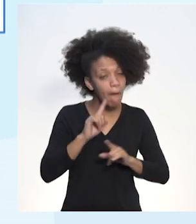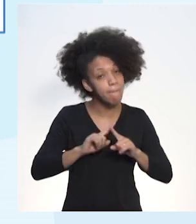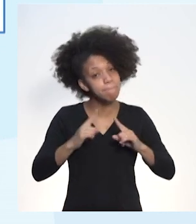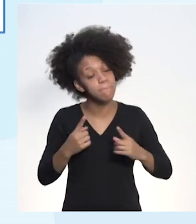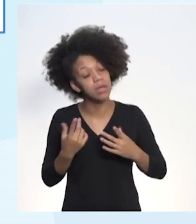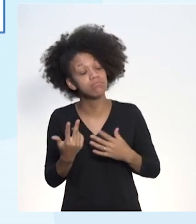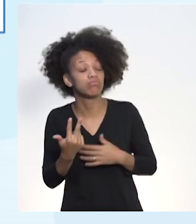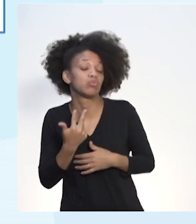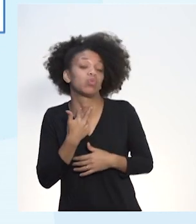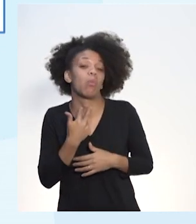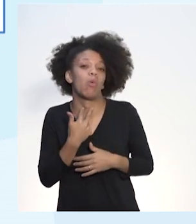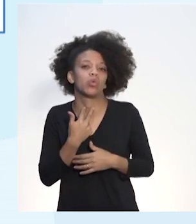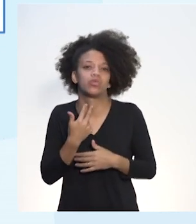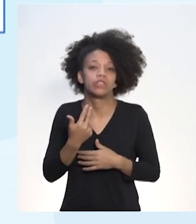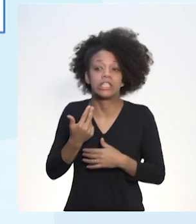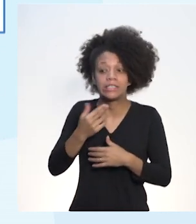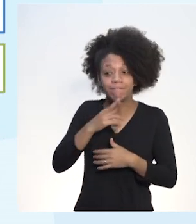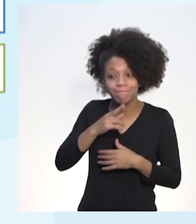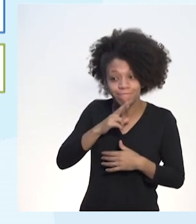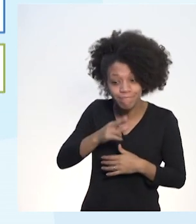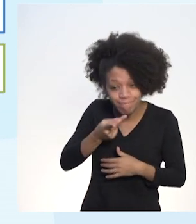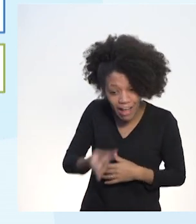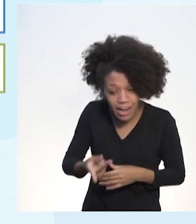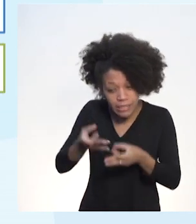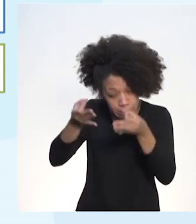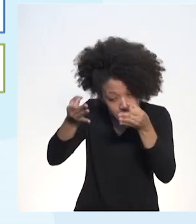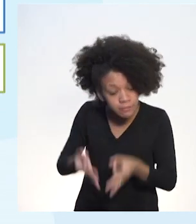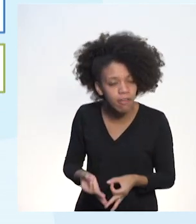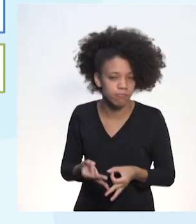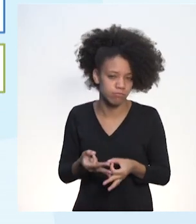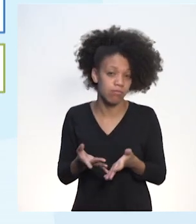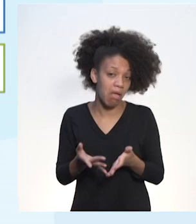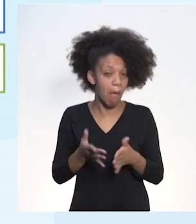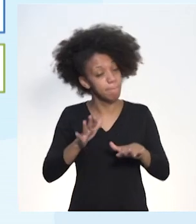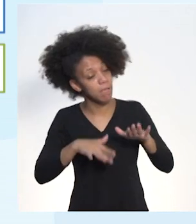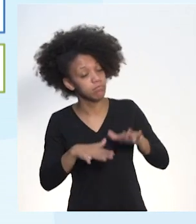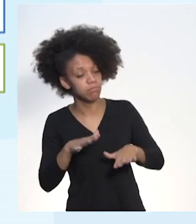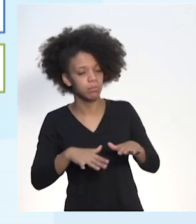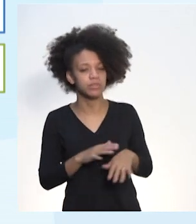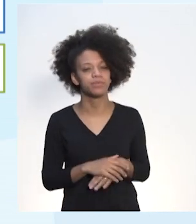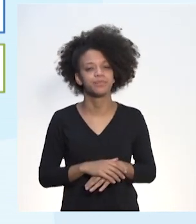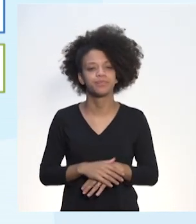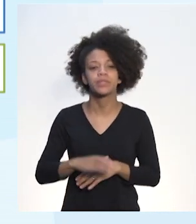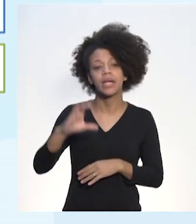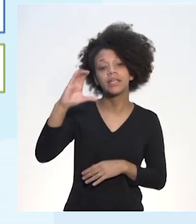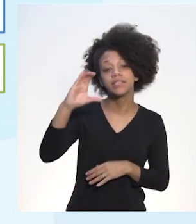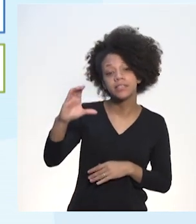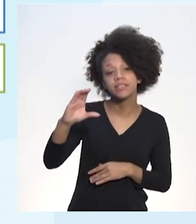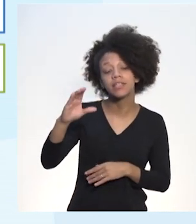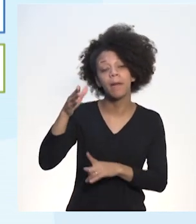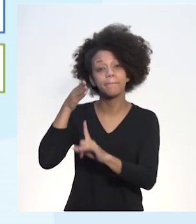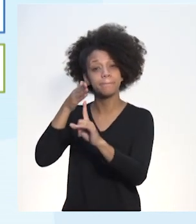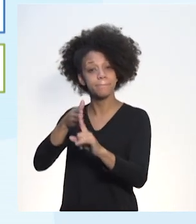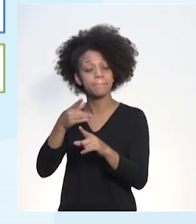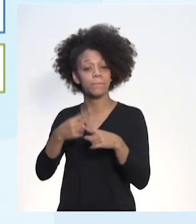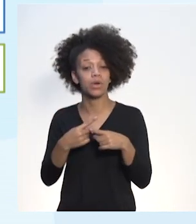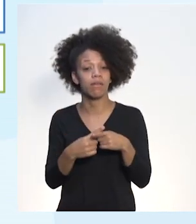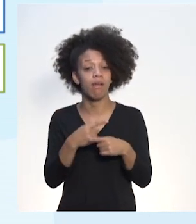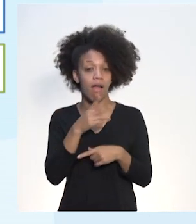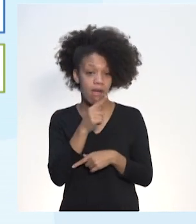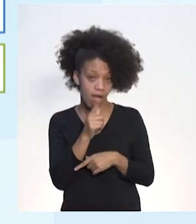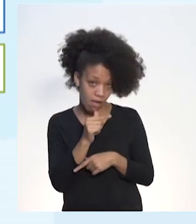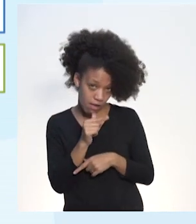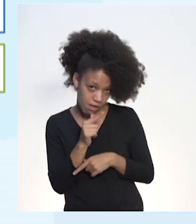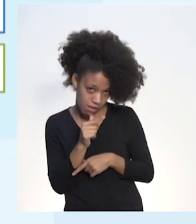posso determinar. Então, é aleatório. C, determinístico, pois a água entra em